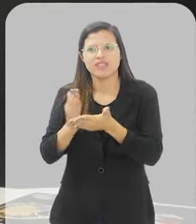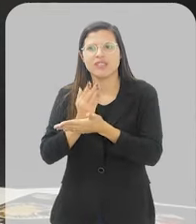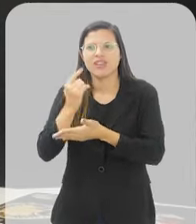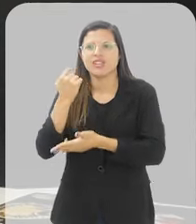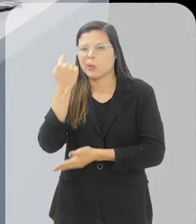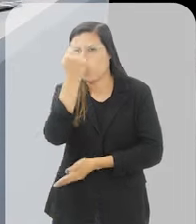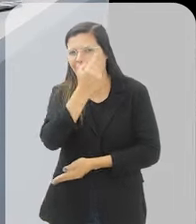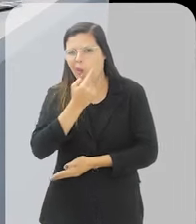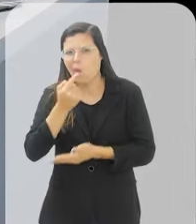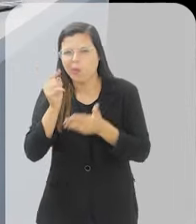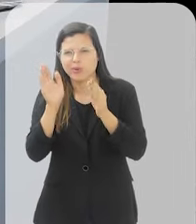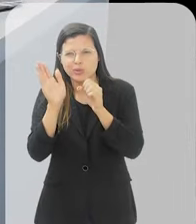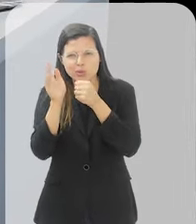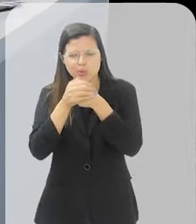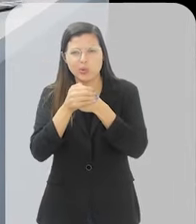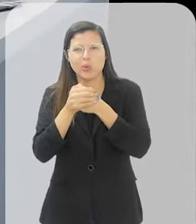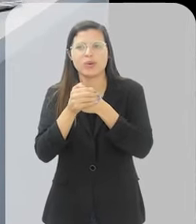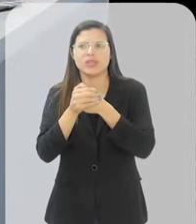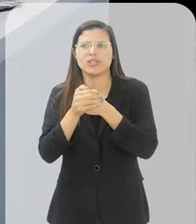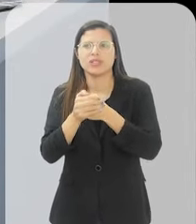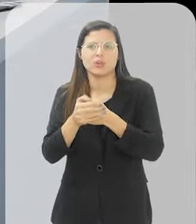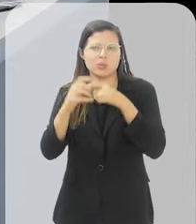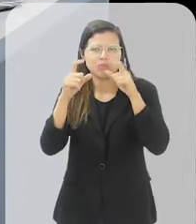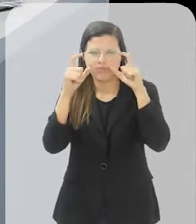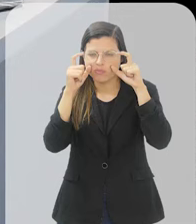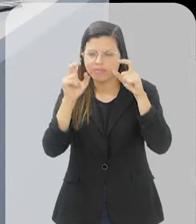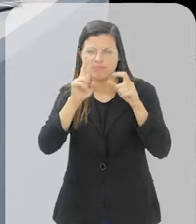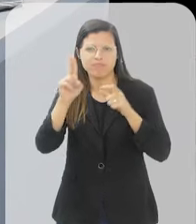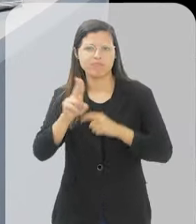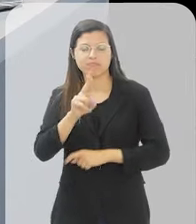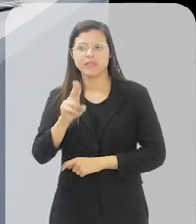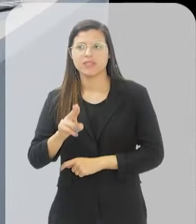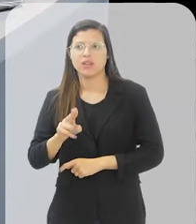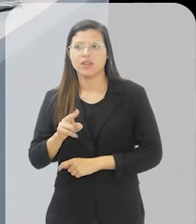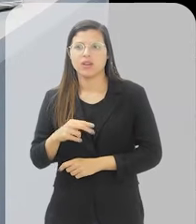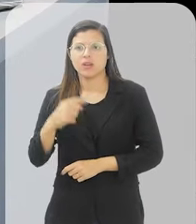Vem tapado, vem de capacete, vem de óculos, ele vem do que for necessário.